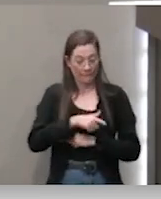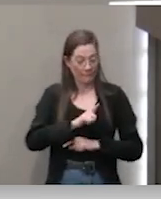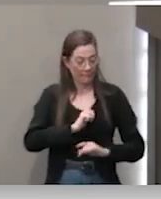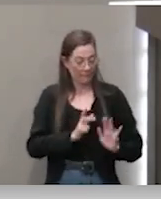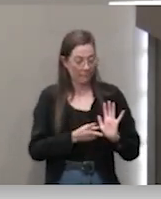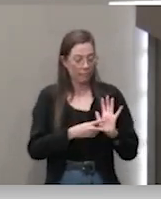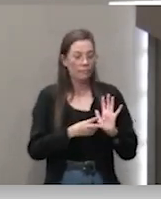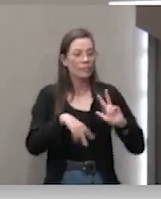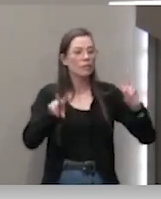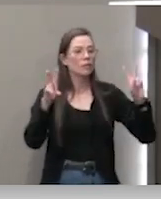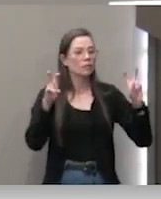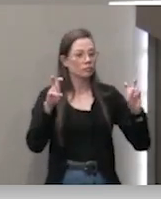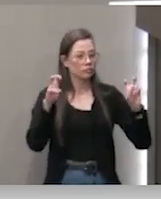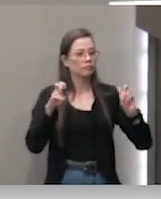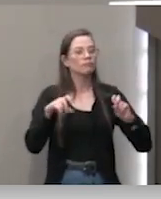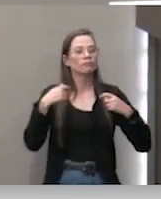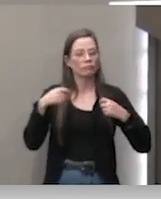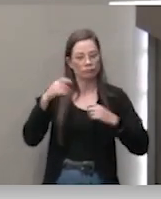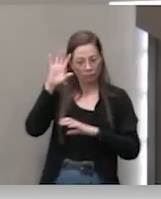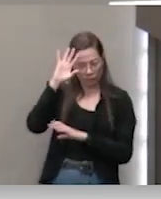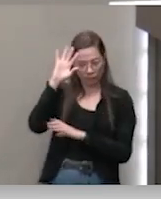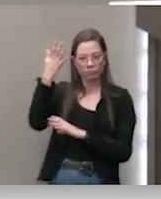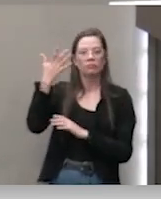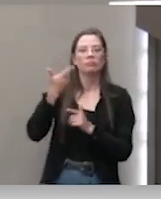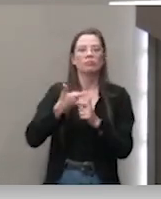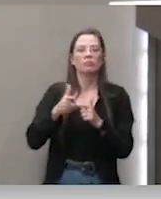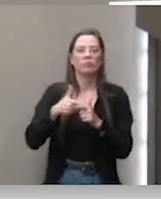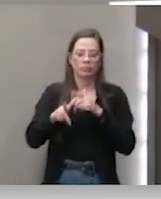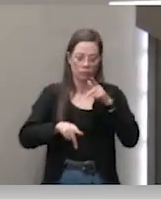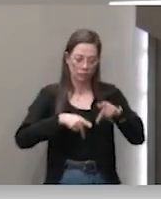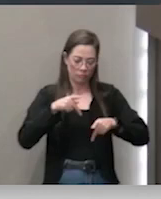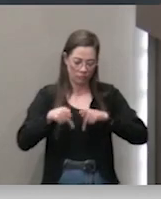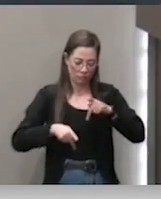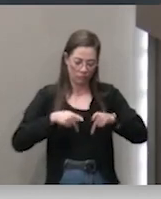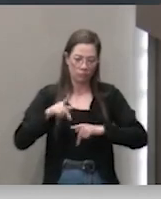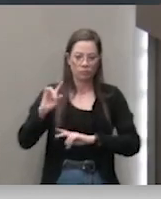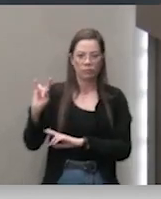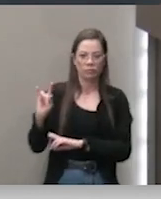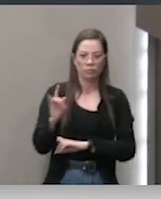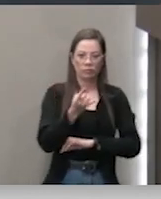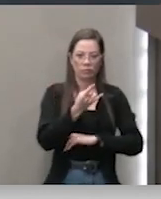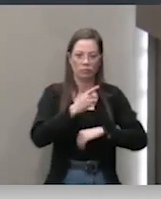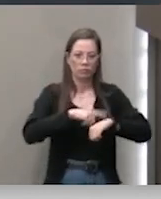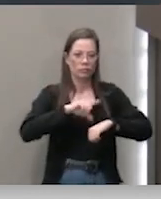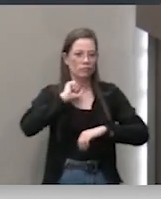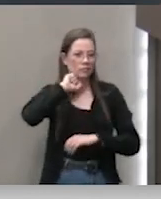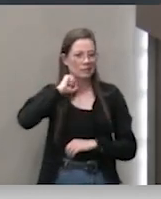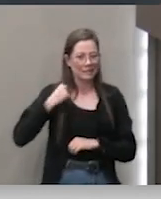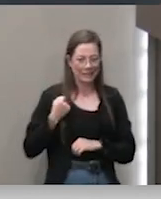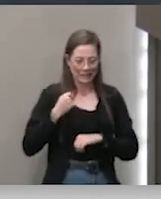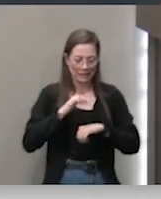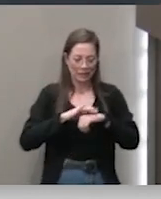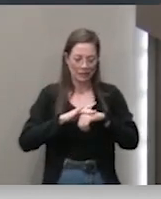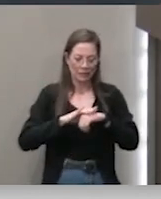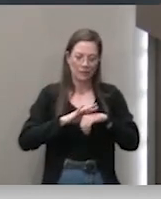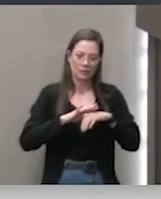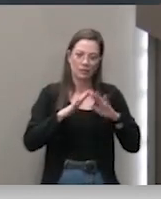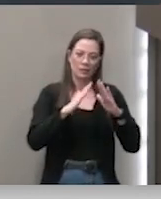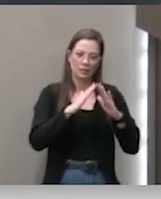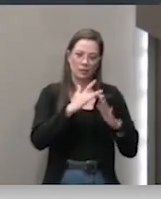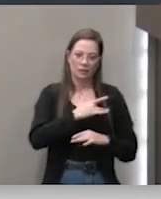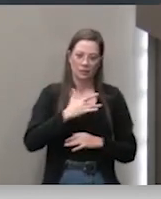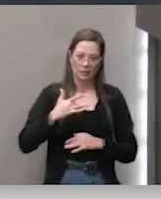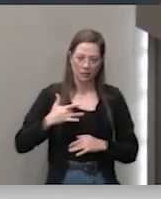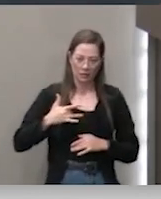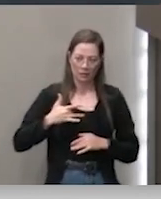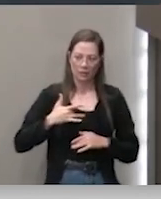a essa questão e resolver o problema do nosso povo que vai lá em último grau de estresse e de doença nas unidades básicas de